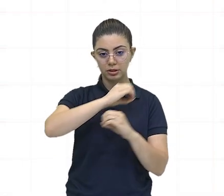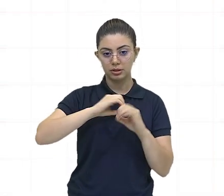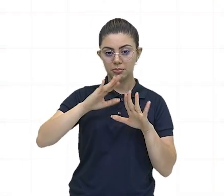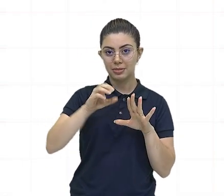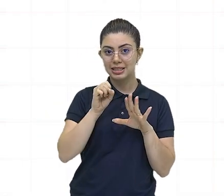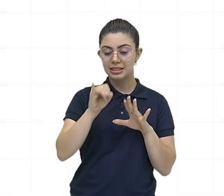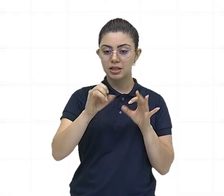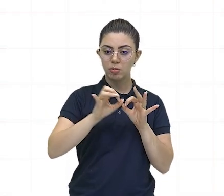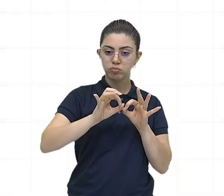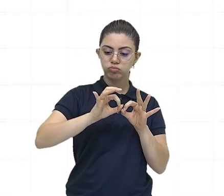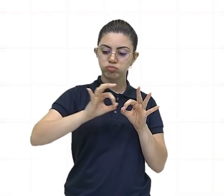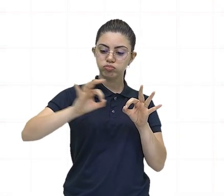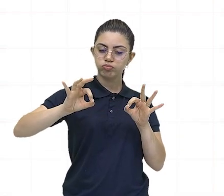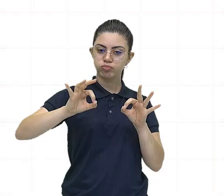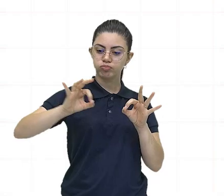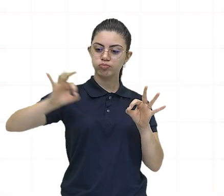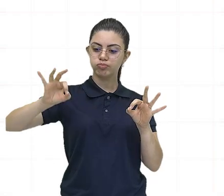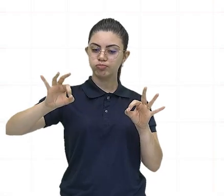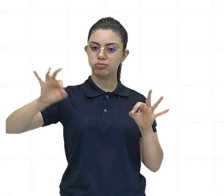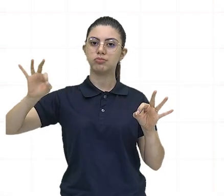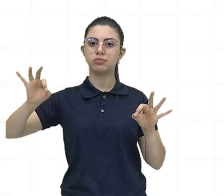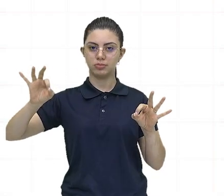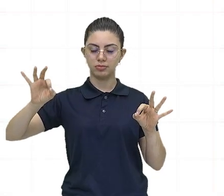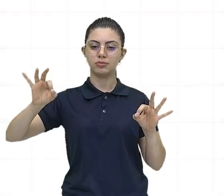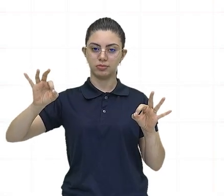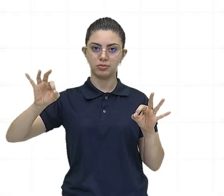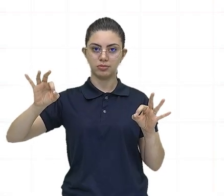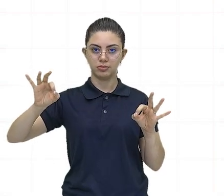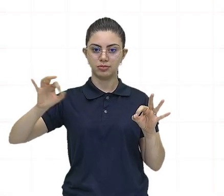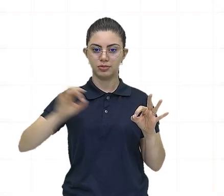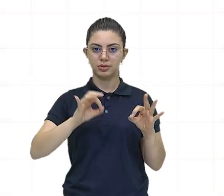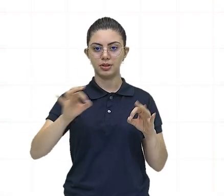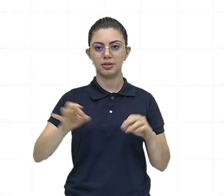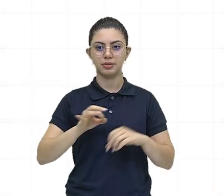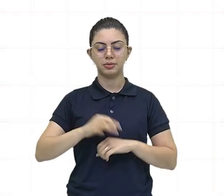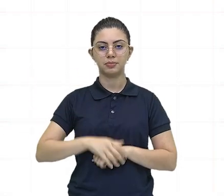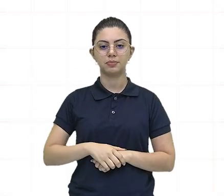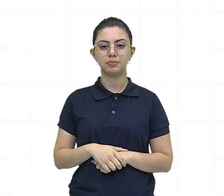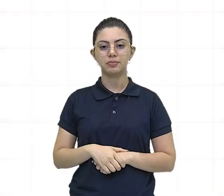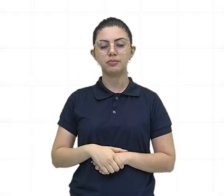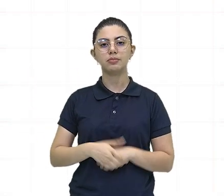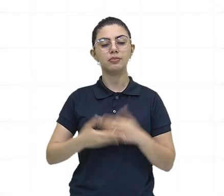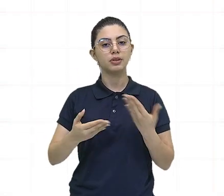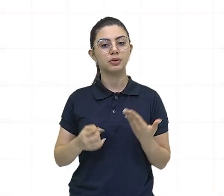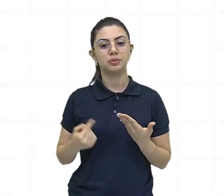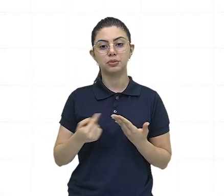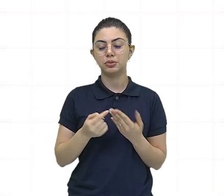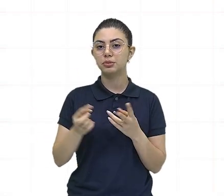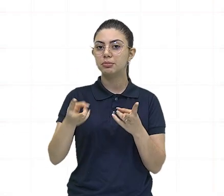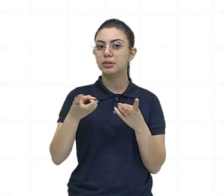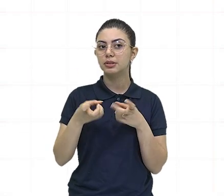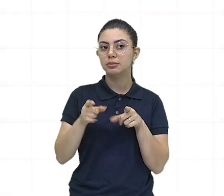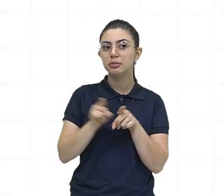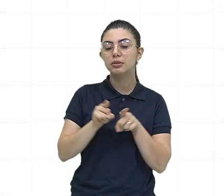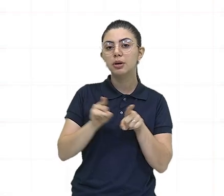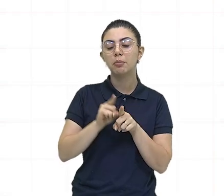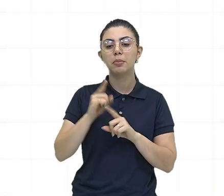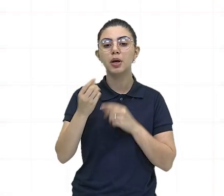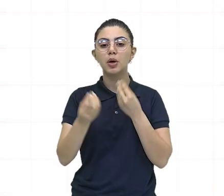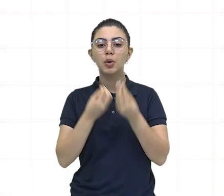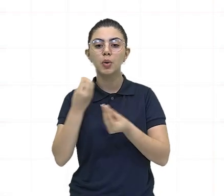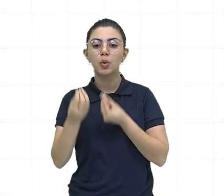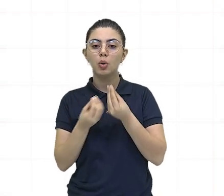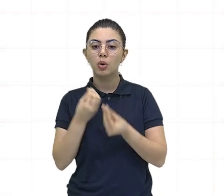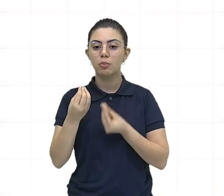maior estiver esse ciclo, são aqueles planetas que estão mais afastados. A gente consegue ainda visualizar esse cinturão